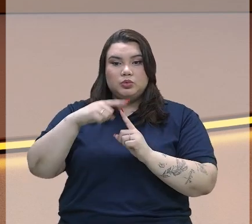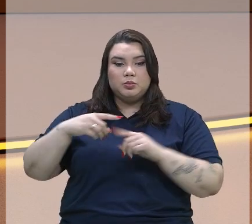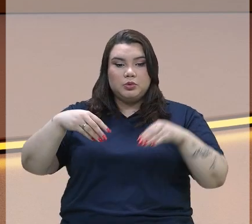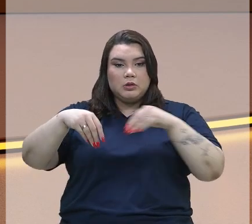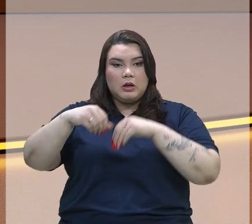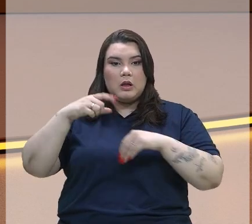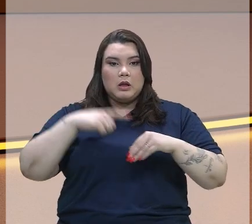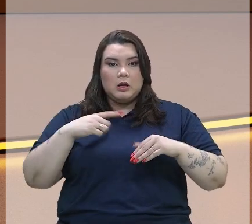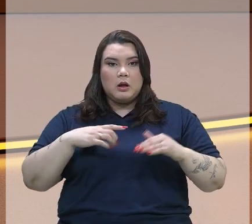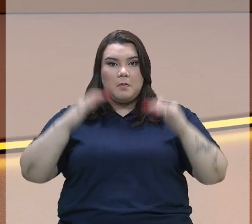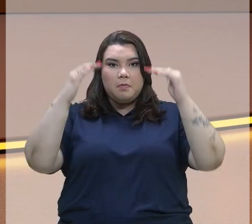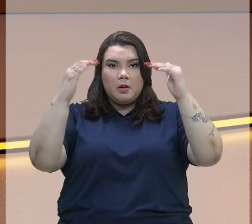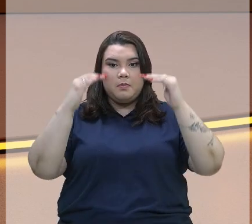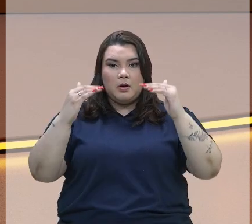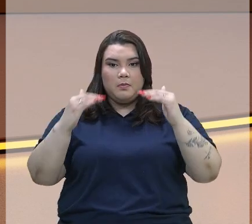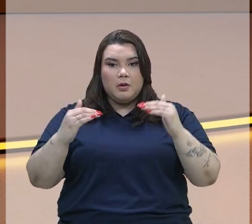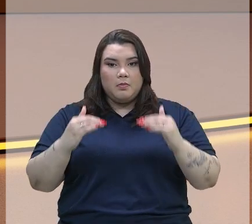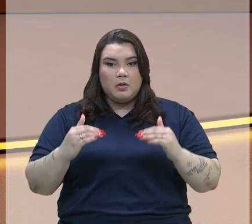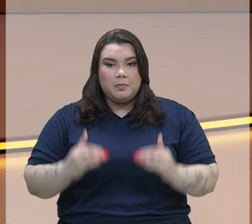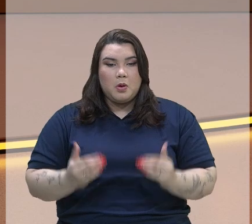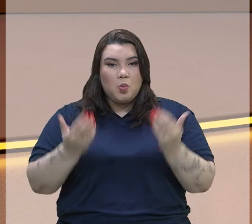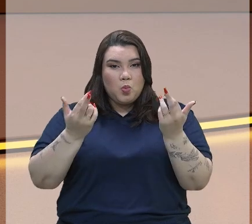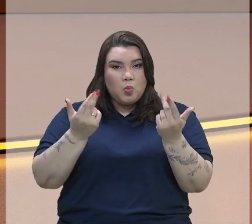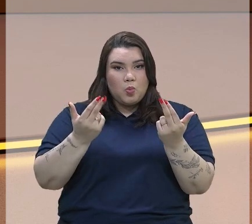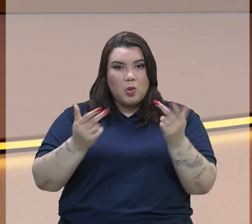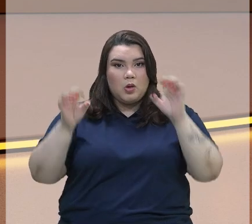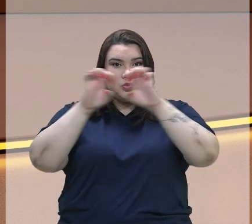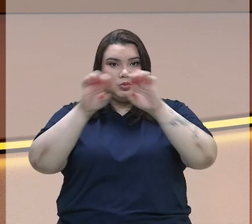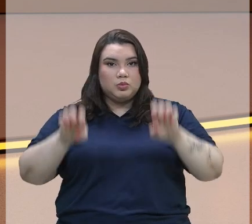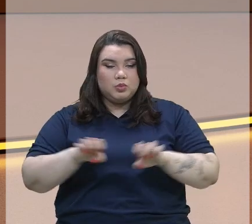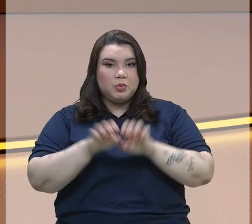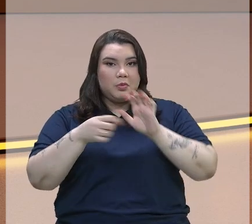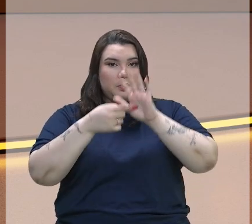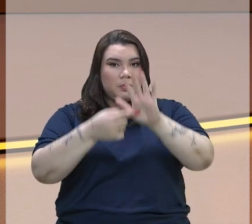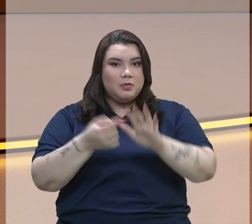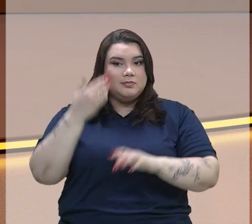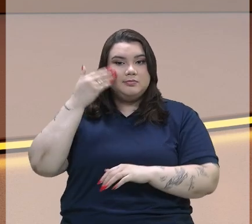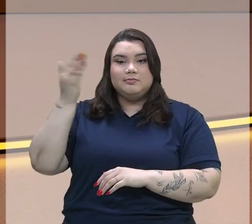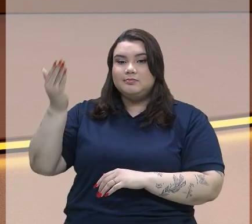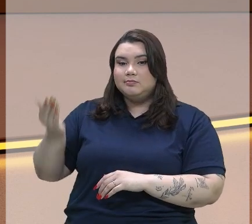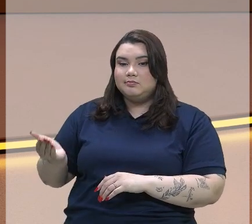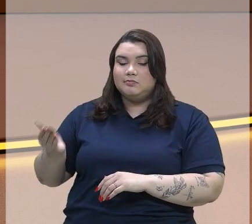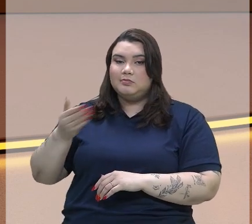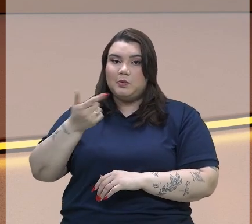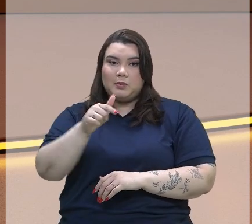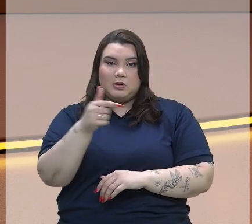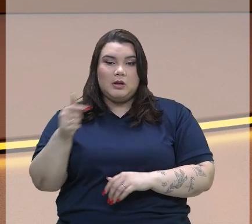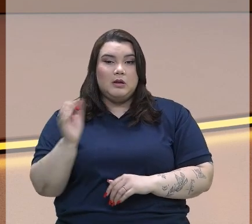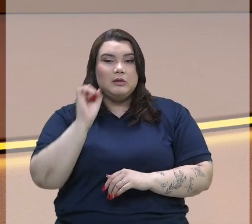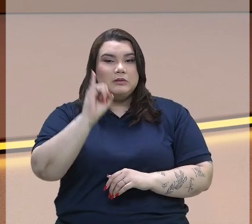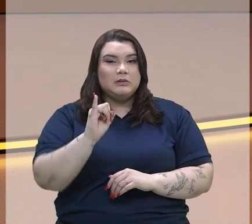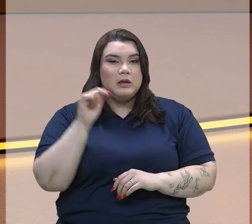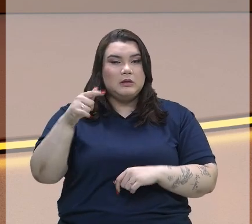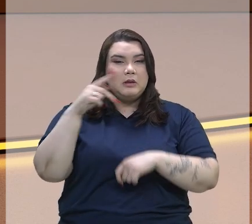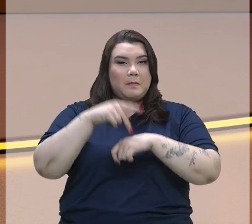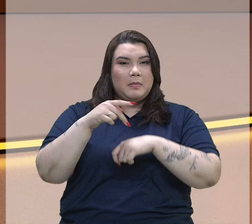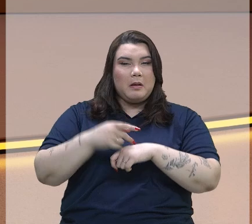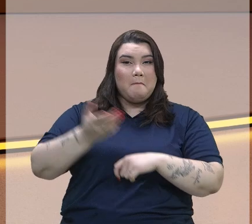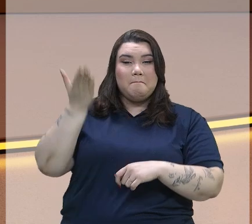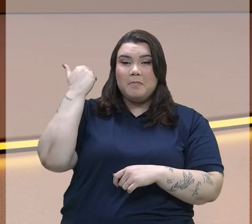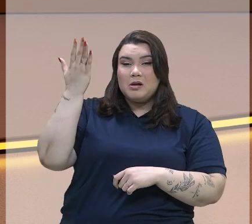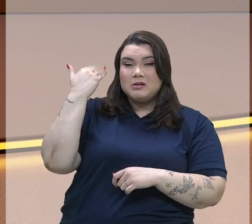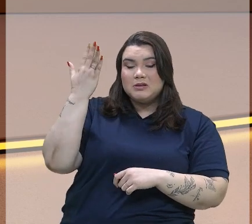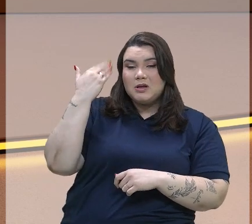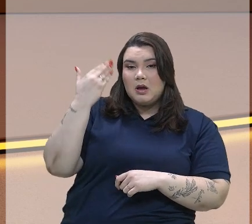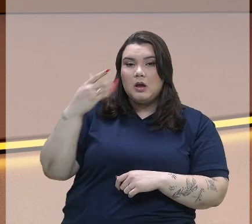camadas aqui organizadas da forma que nós estamos mostrando aqui. Se o solo for mais antigo, né, se ele for mais velho, ele vai apresentar